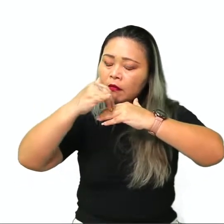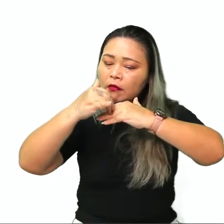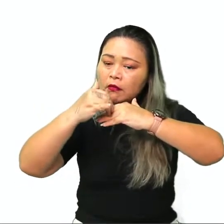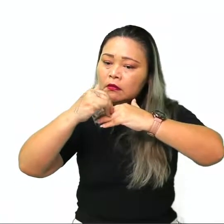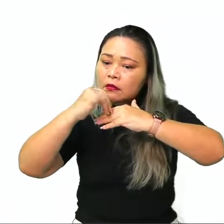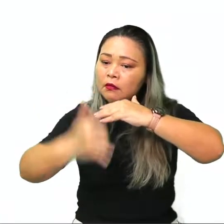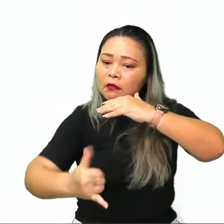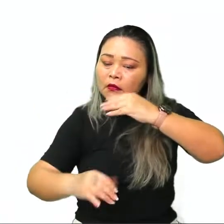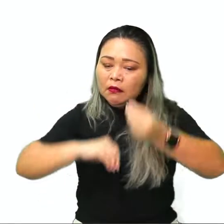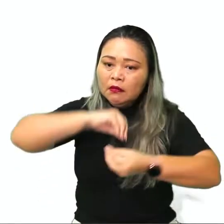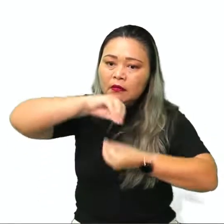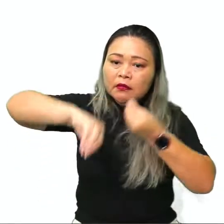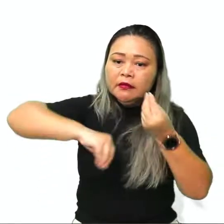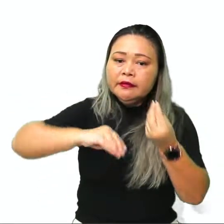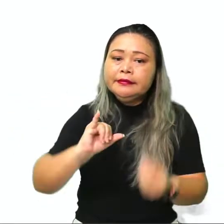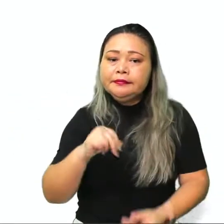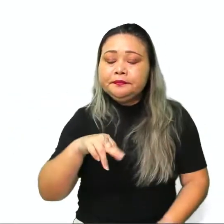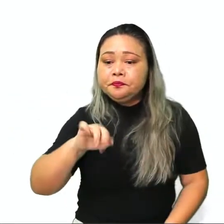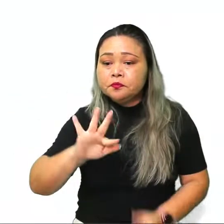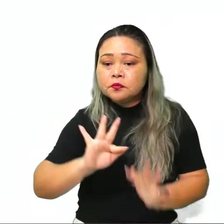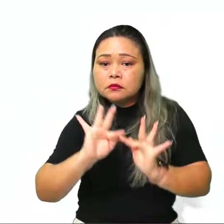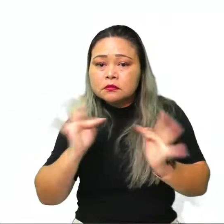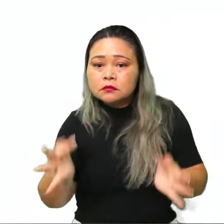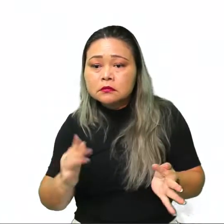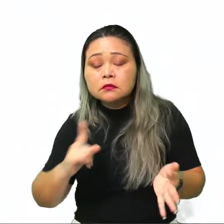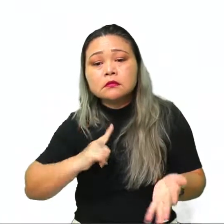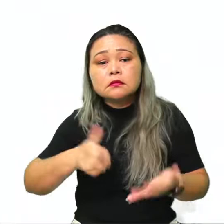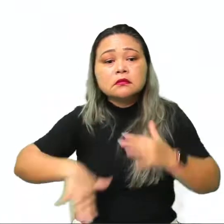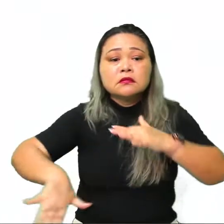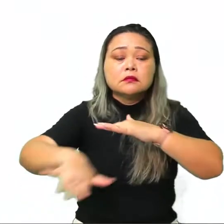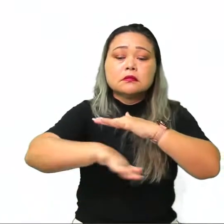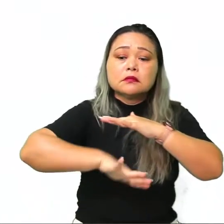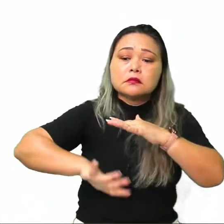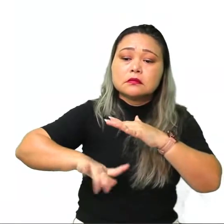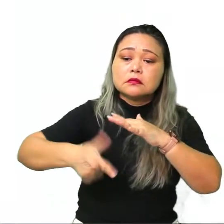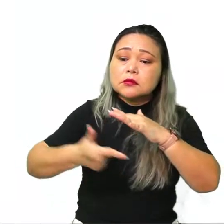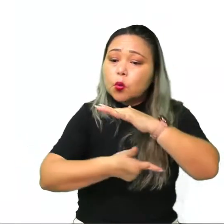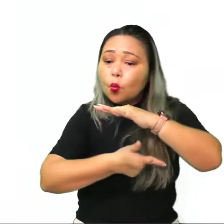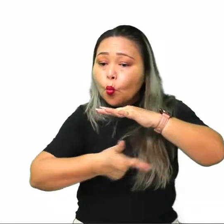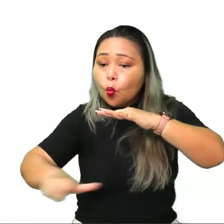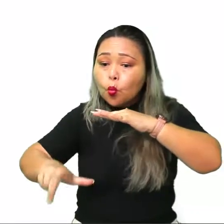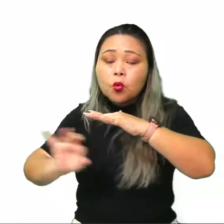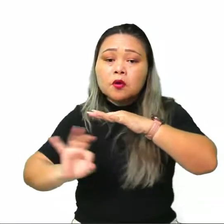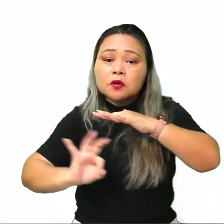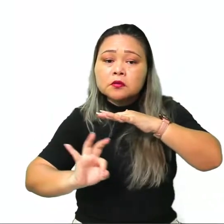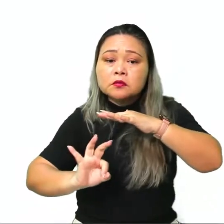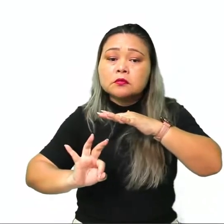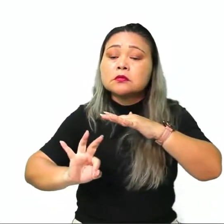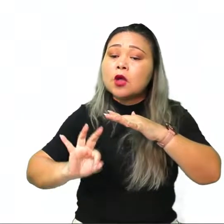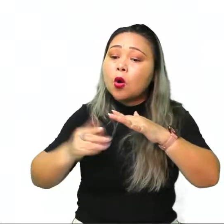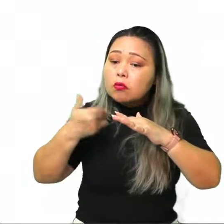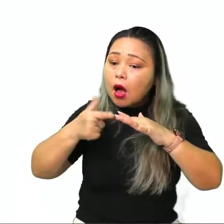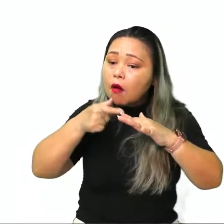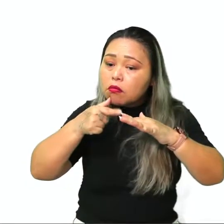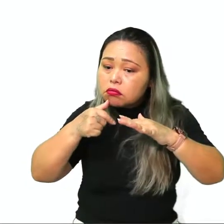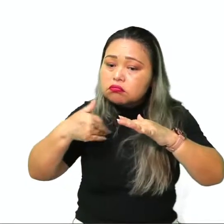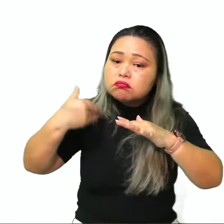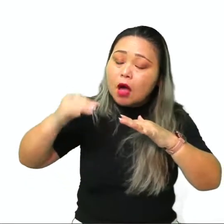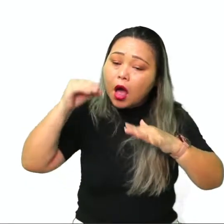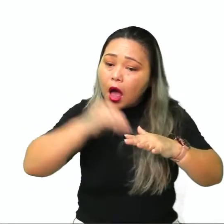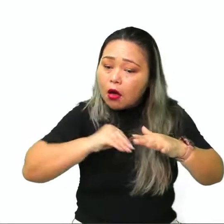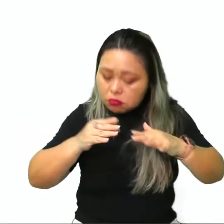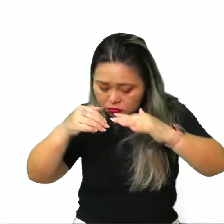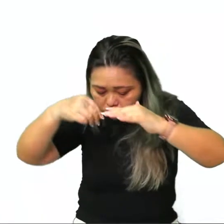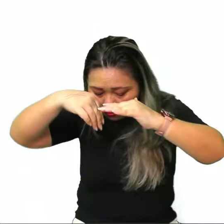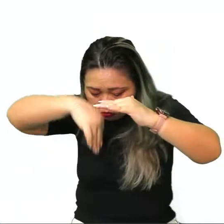dessas reações inorgânicas simples e vivem em ambientes inóspitos, como fontes de águas quentes e